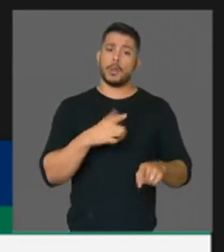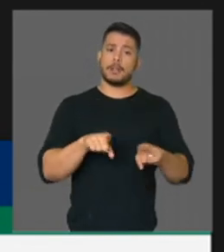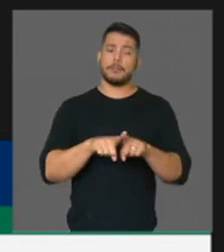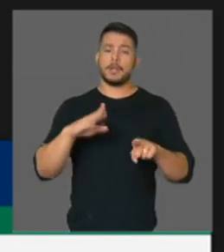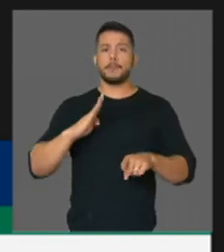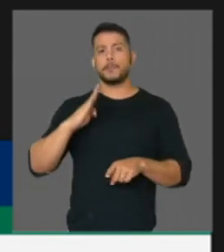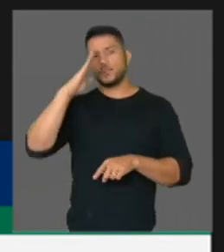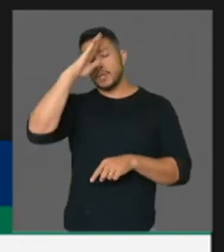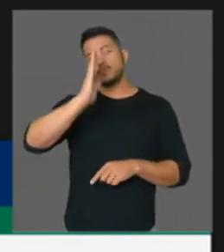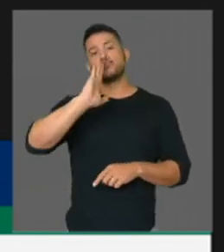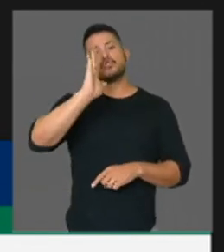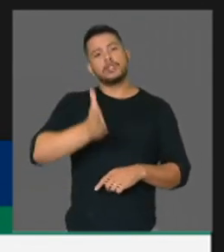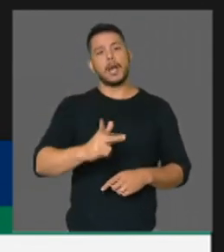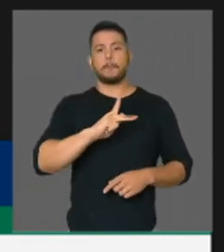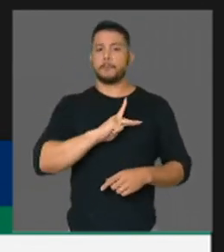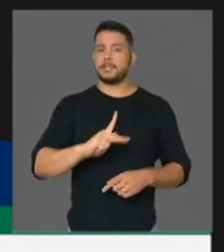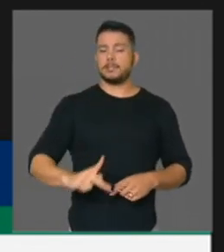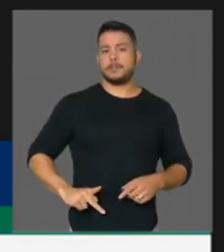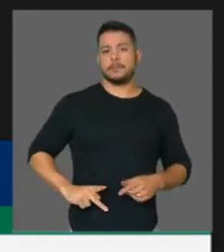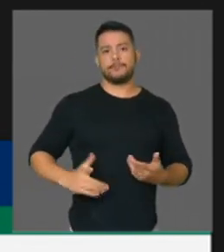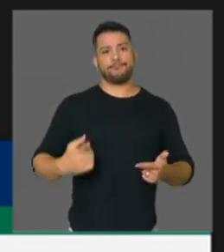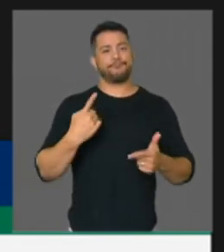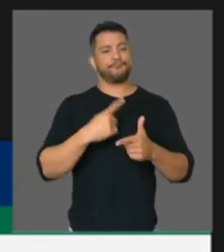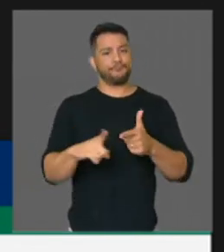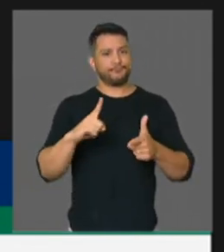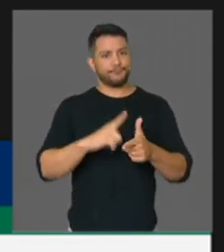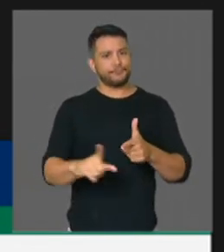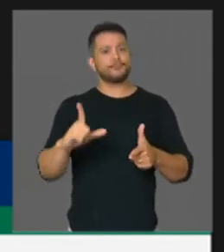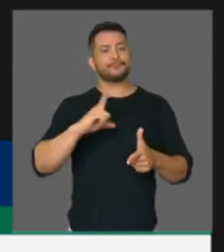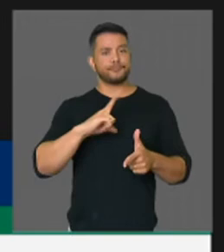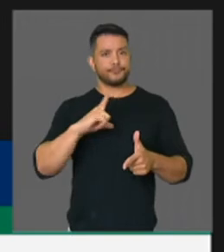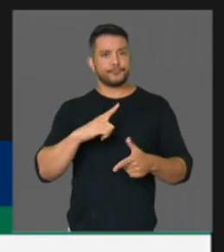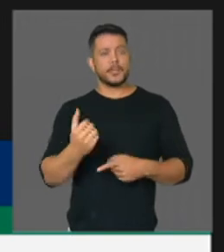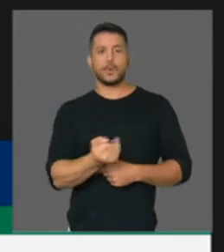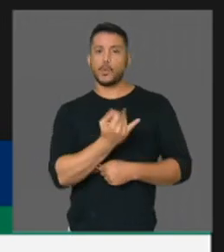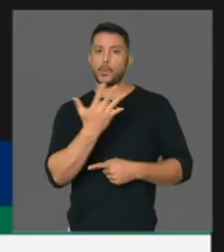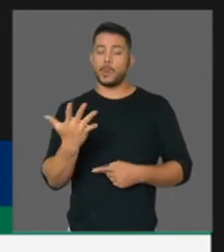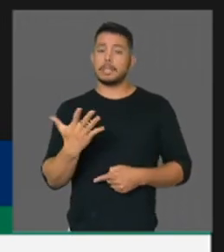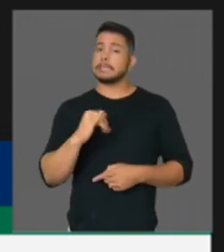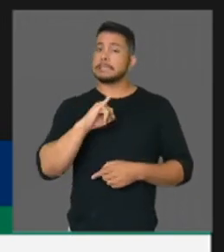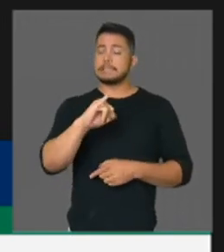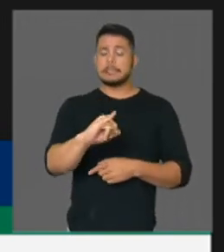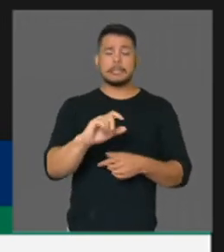Fizeram o que fizeram. Se mais não fizeram, é porque mais não souberam,